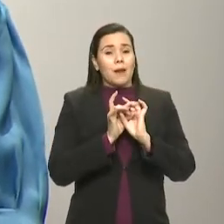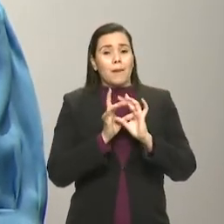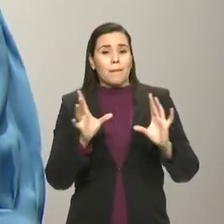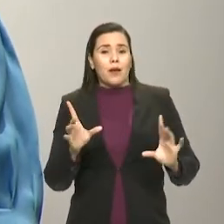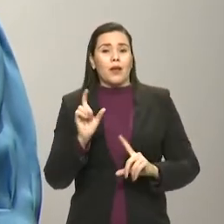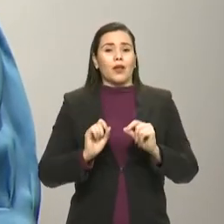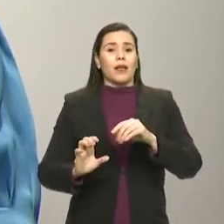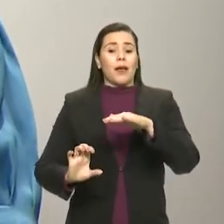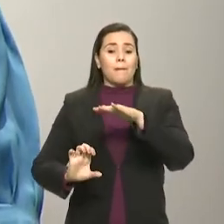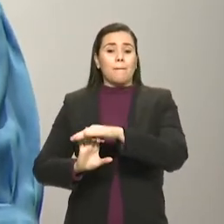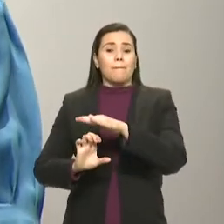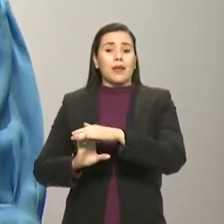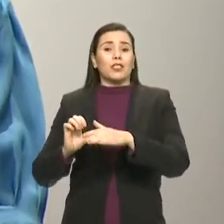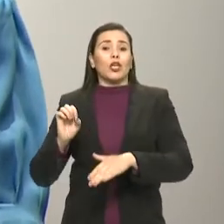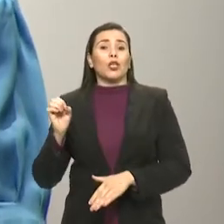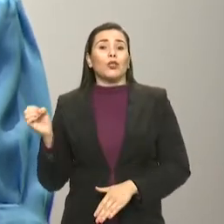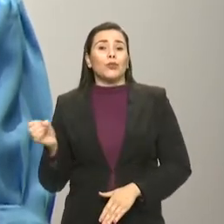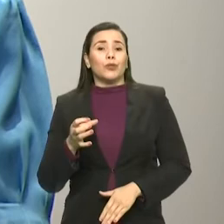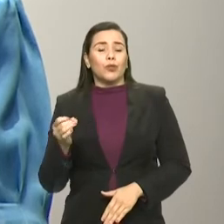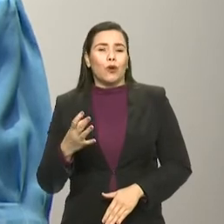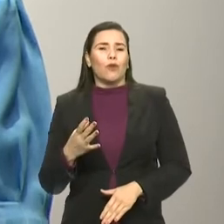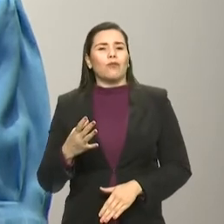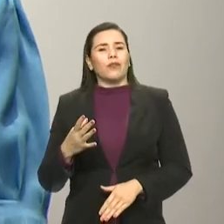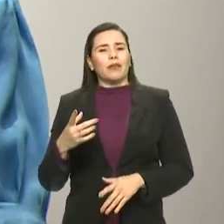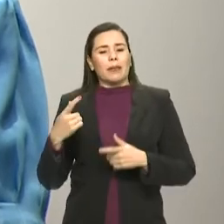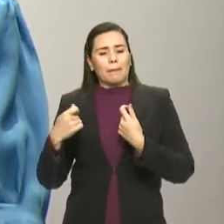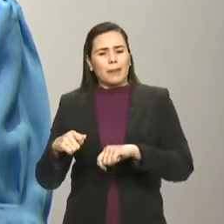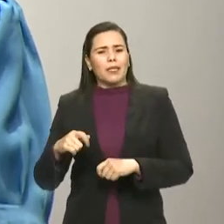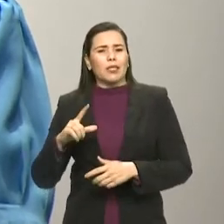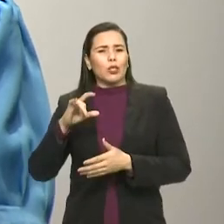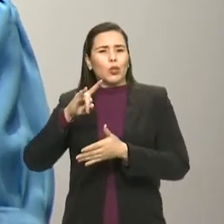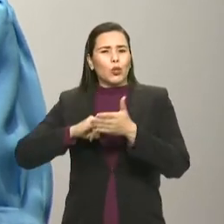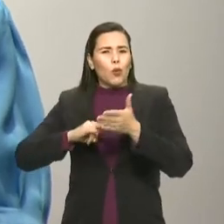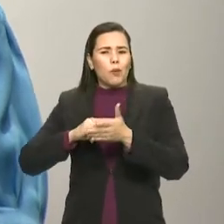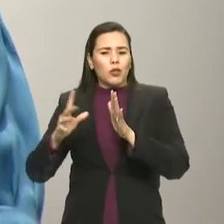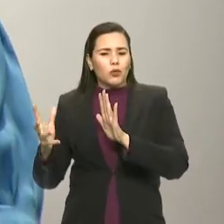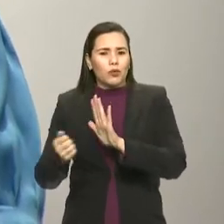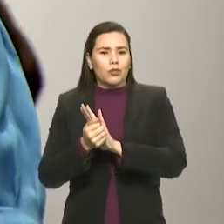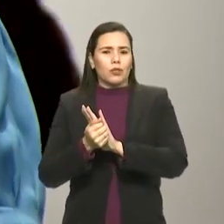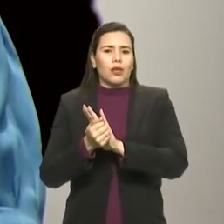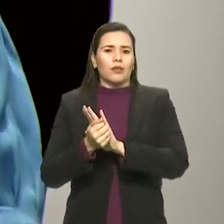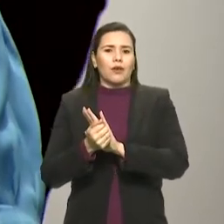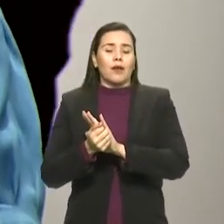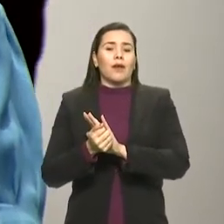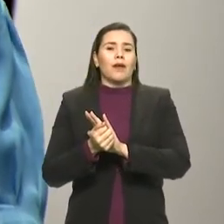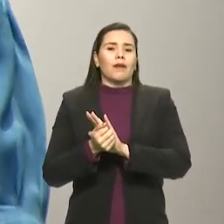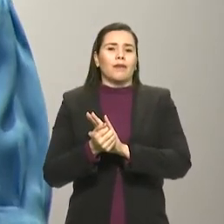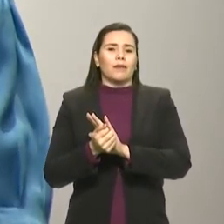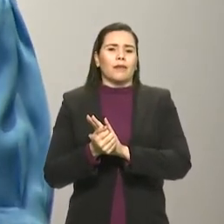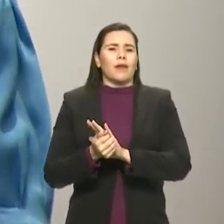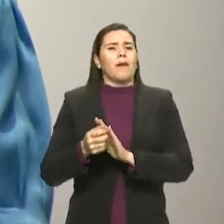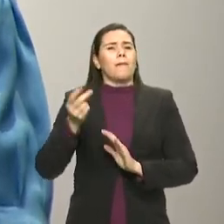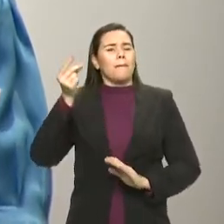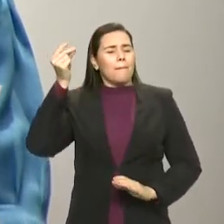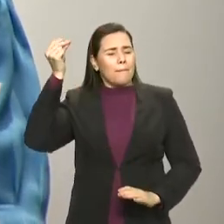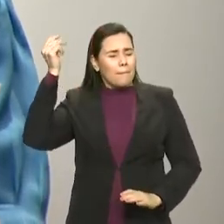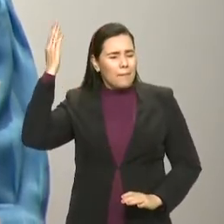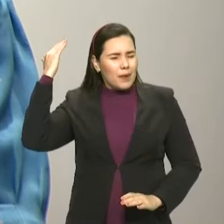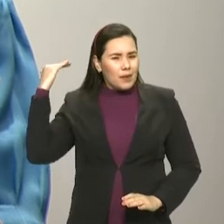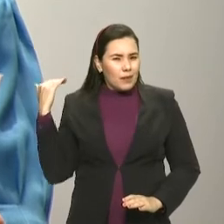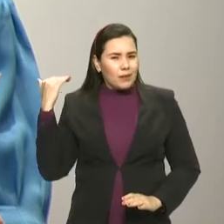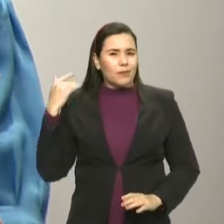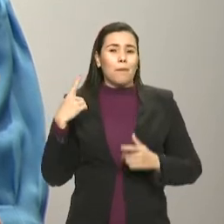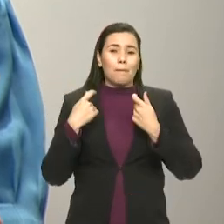outros procedimentos do registro empresarial seja feito totalmente online em todos os